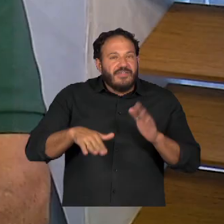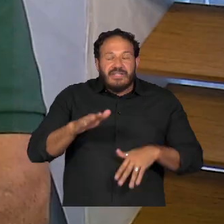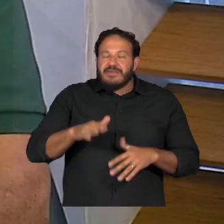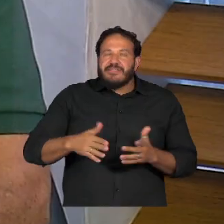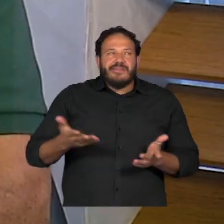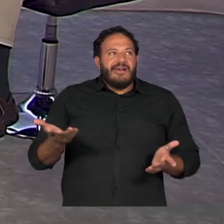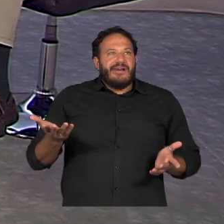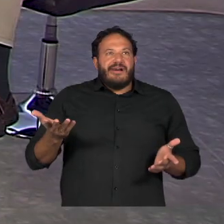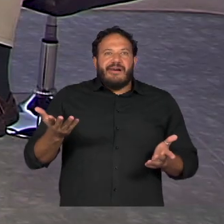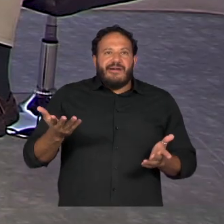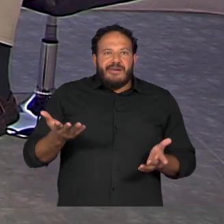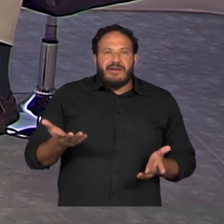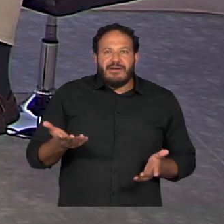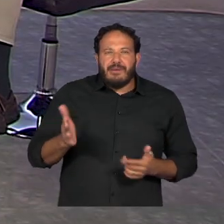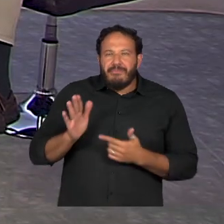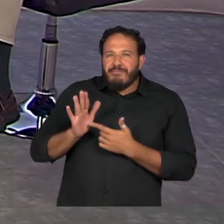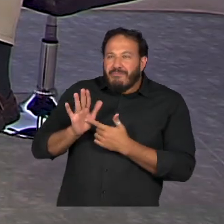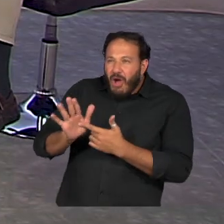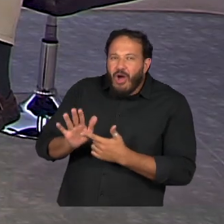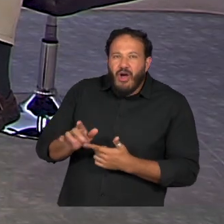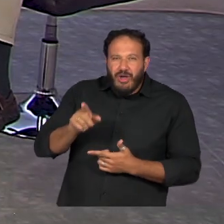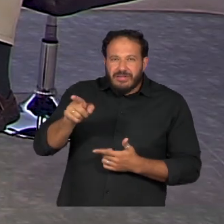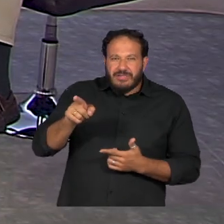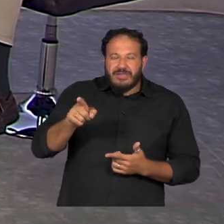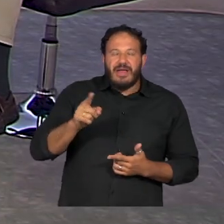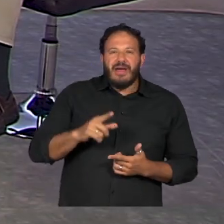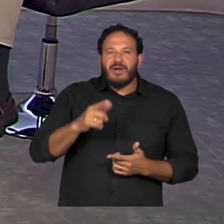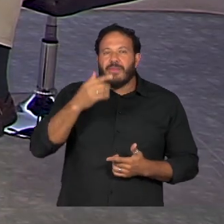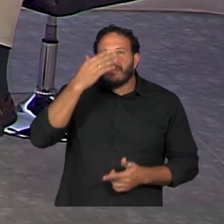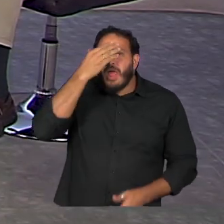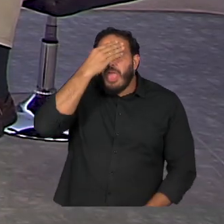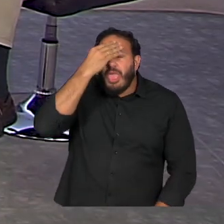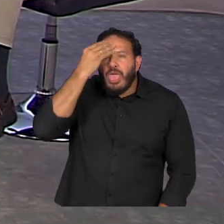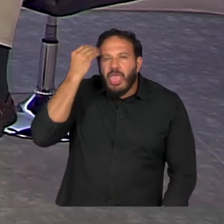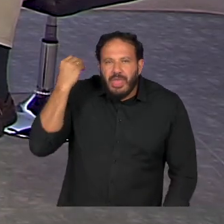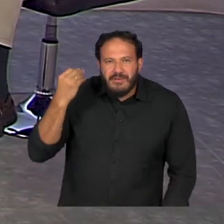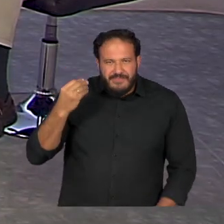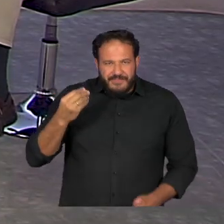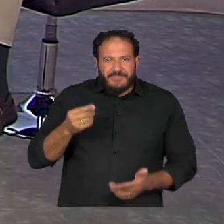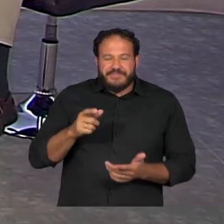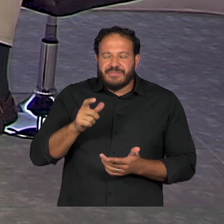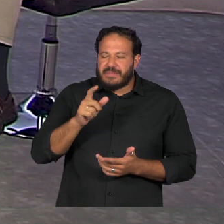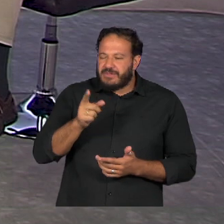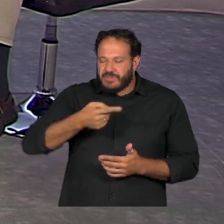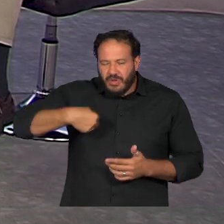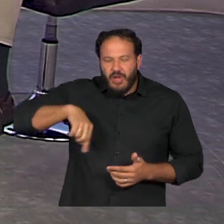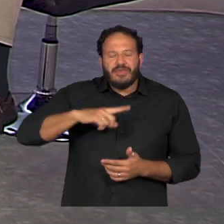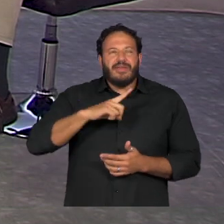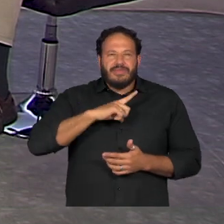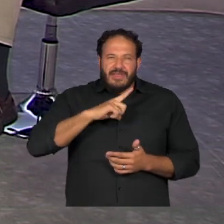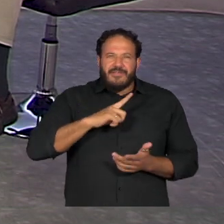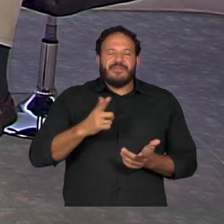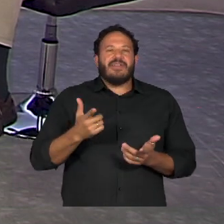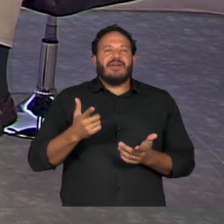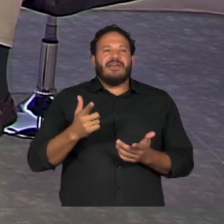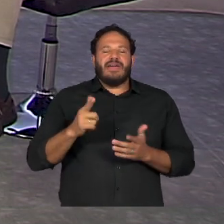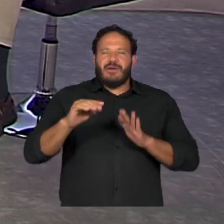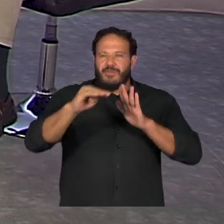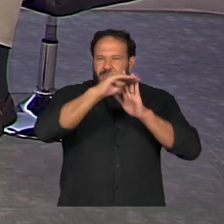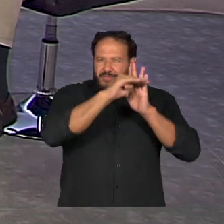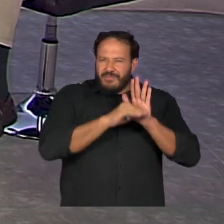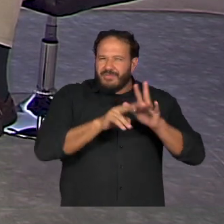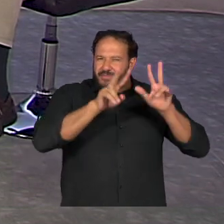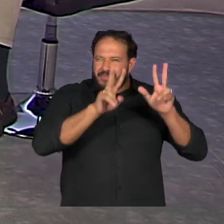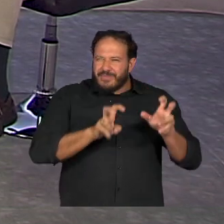a a mostrar sintomas de Alzheimer nós tivemos um um programa programa juntamente